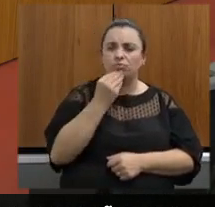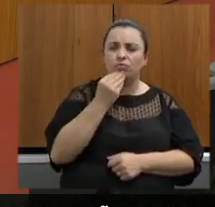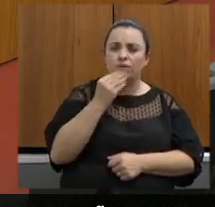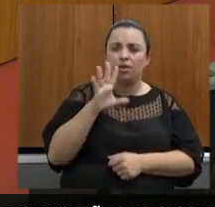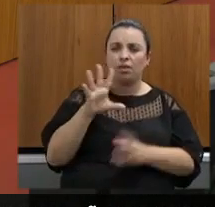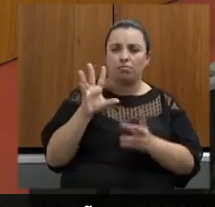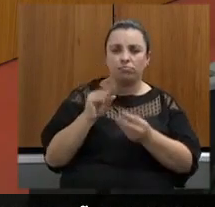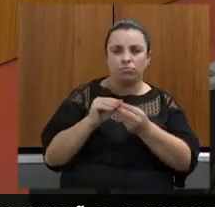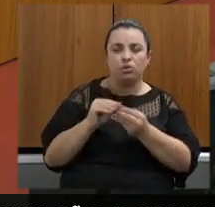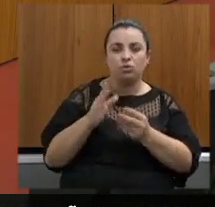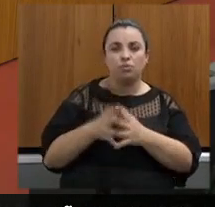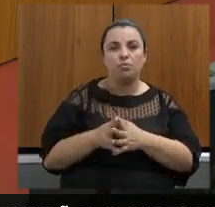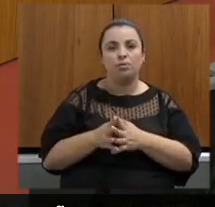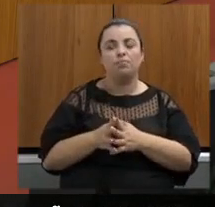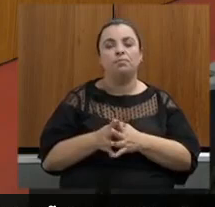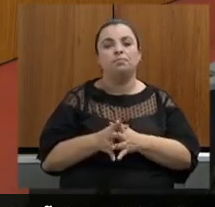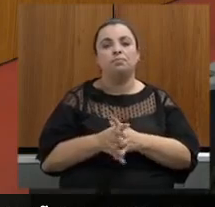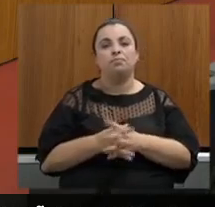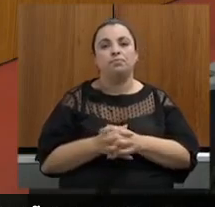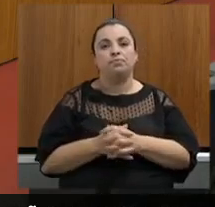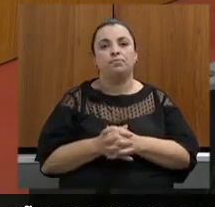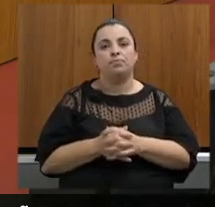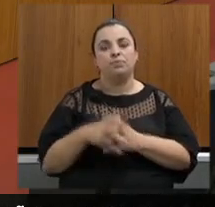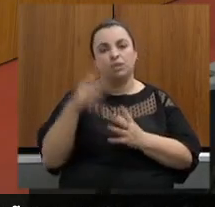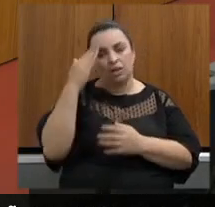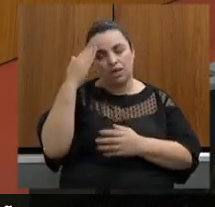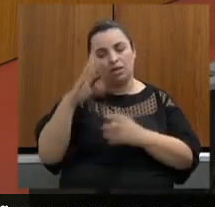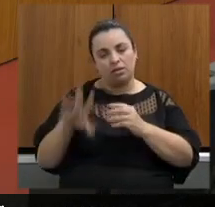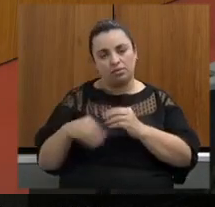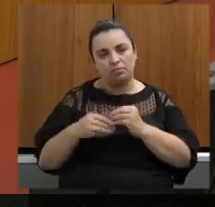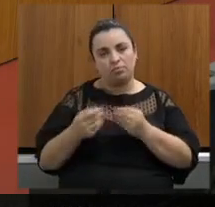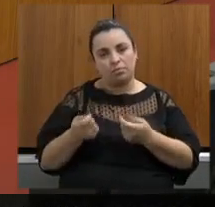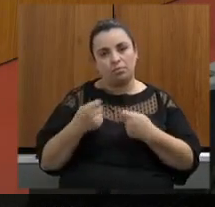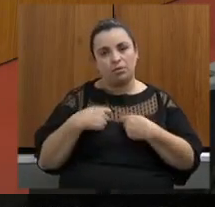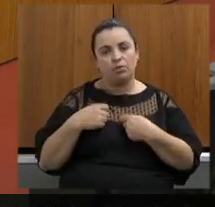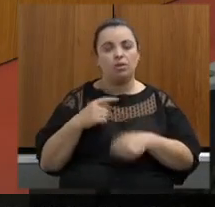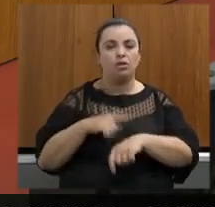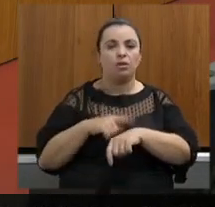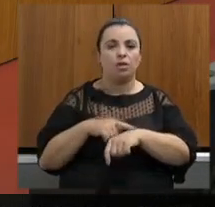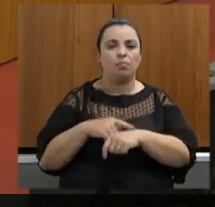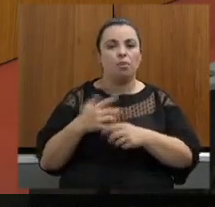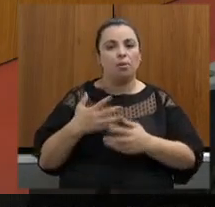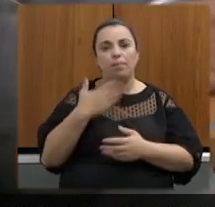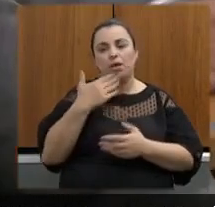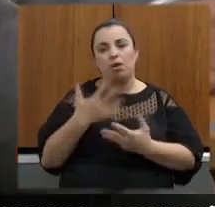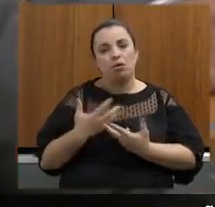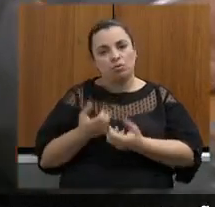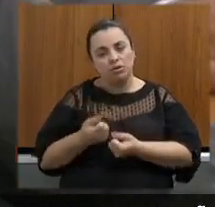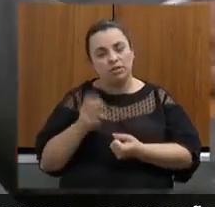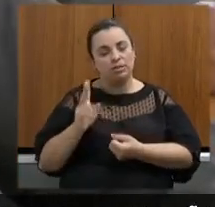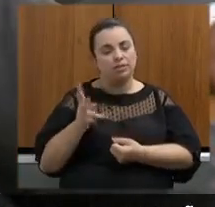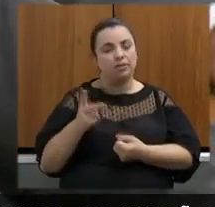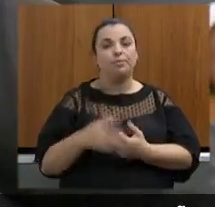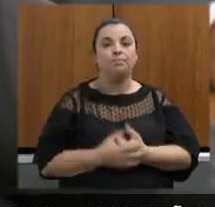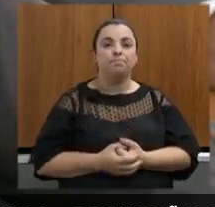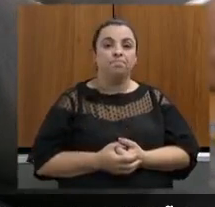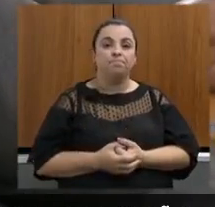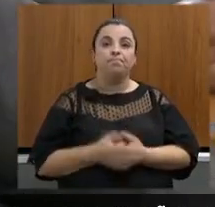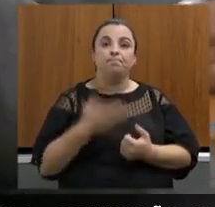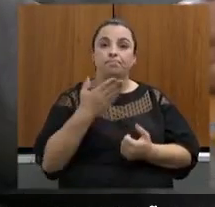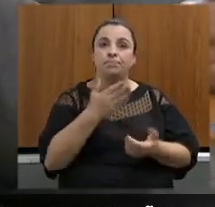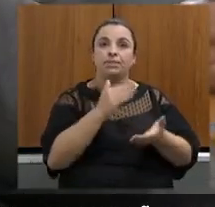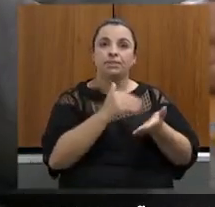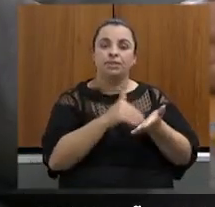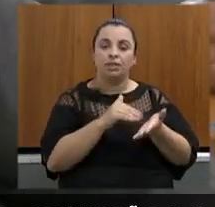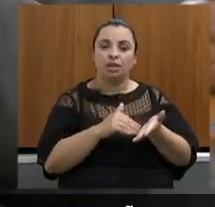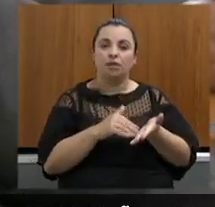até para contribuir aqui com o andamento agradeço vossa excelência pela pela melhor a colheita cuide sempre secretária queria